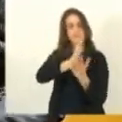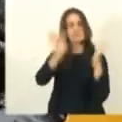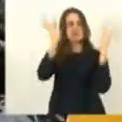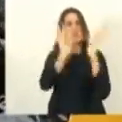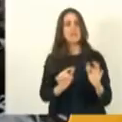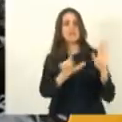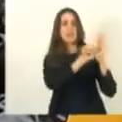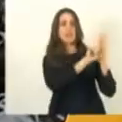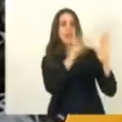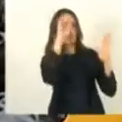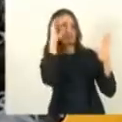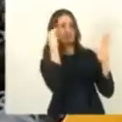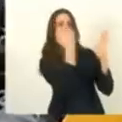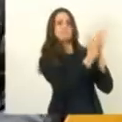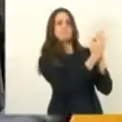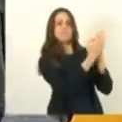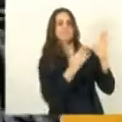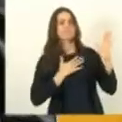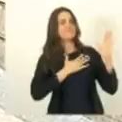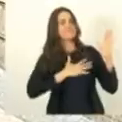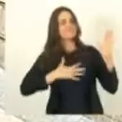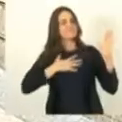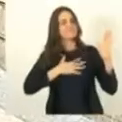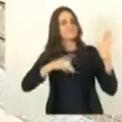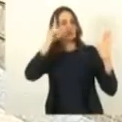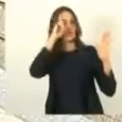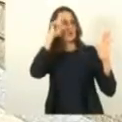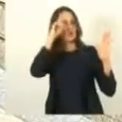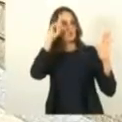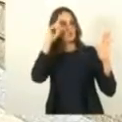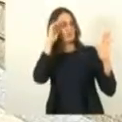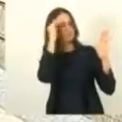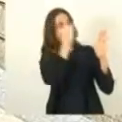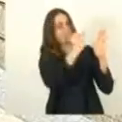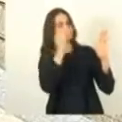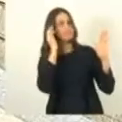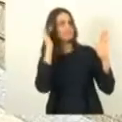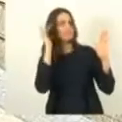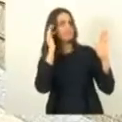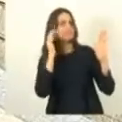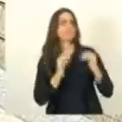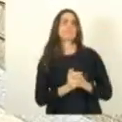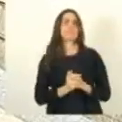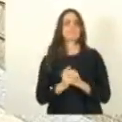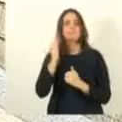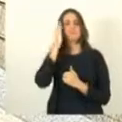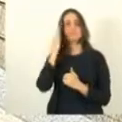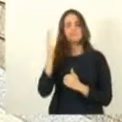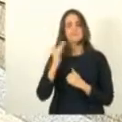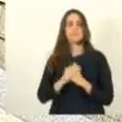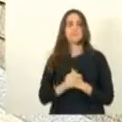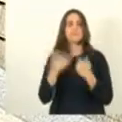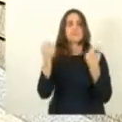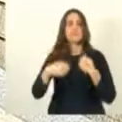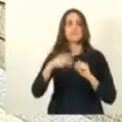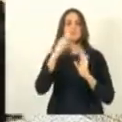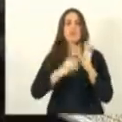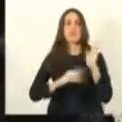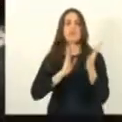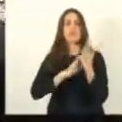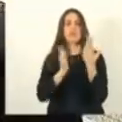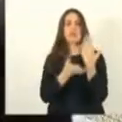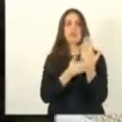e na sua lei medita de dia e de noite. Obrigado, delegado Danilo Baense. Fica dispensada a leitura da ata da